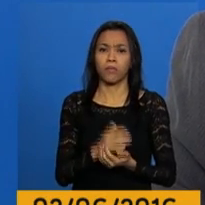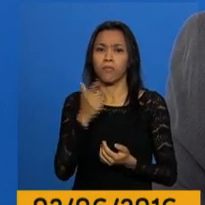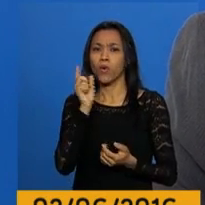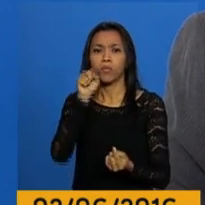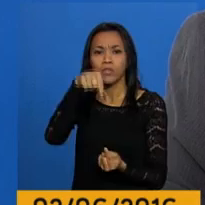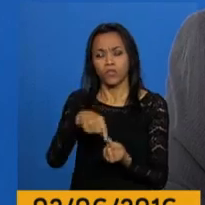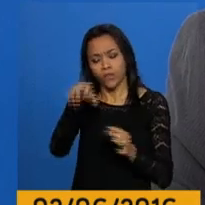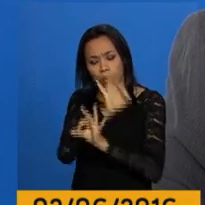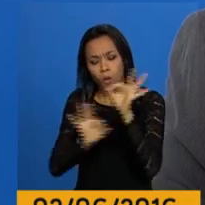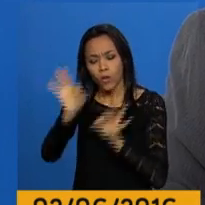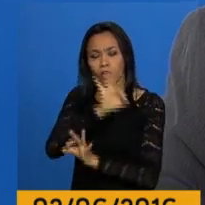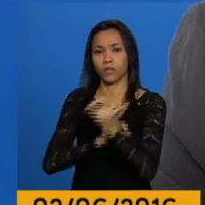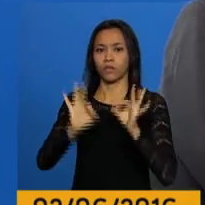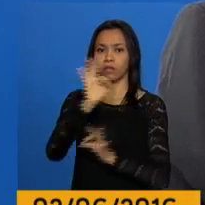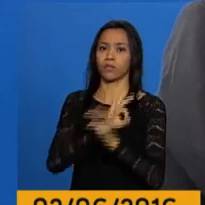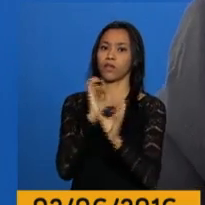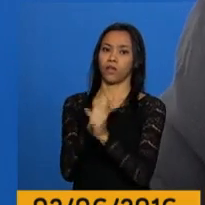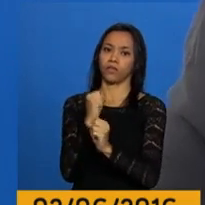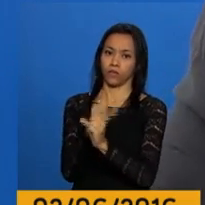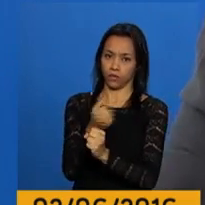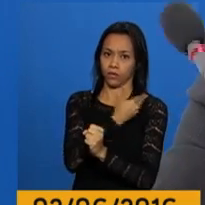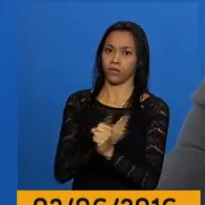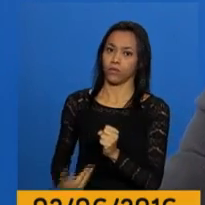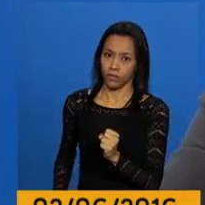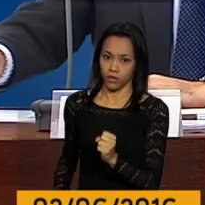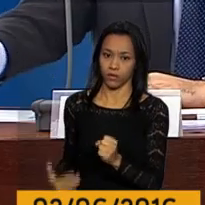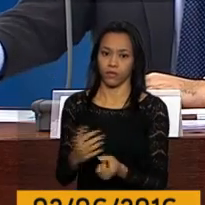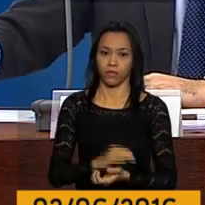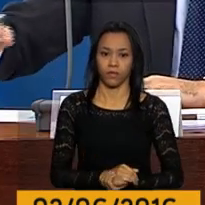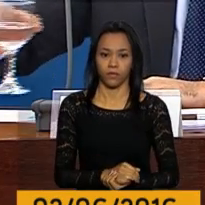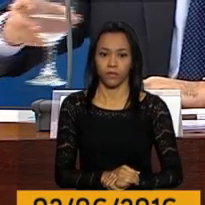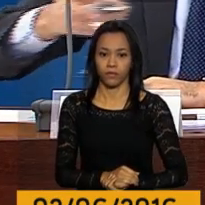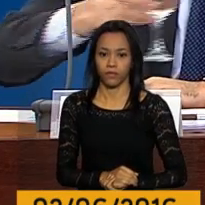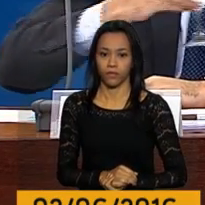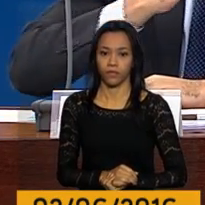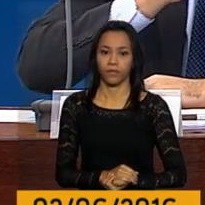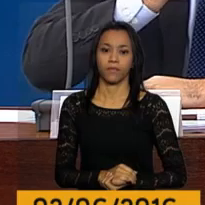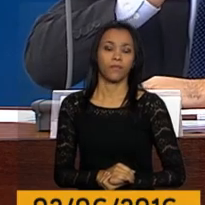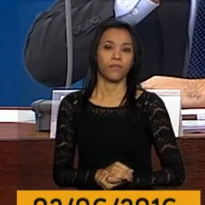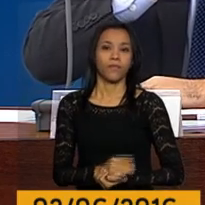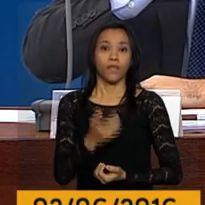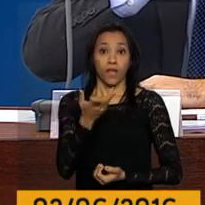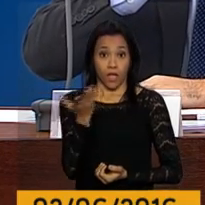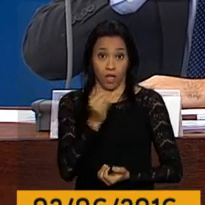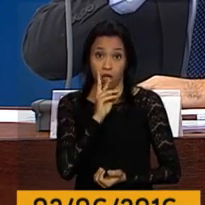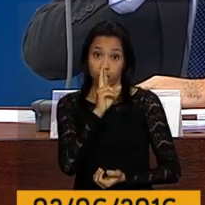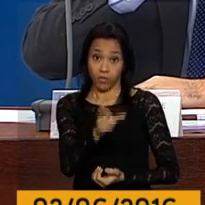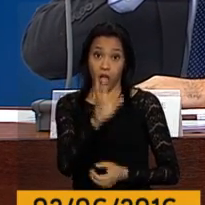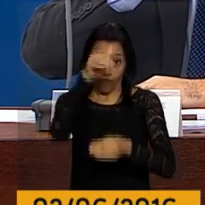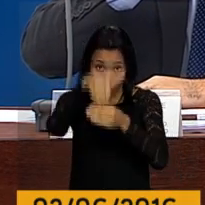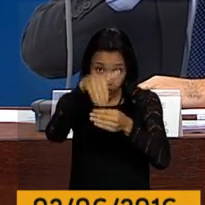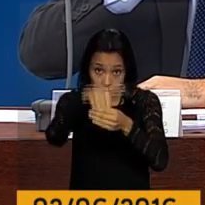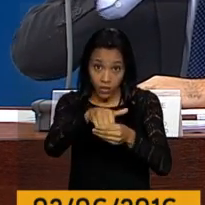reorganização financeira do Estado. Bem, mas e a votação? O governo está